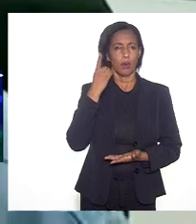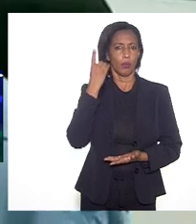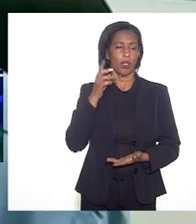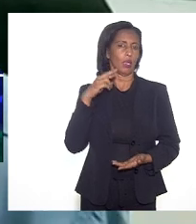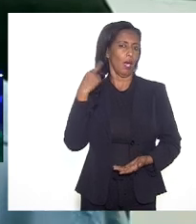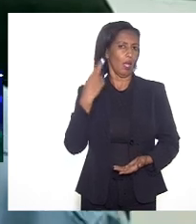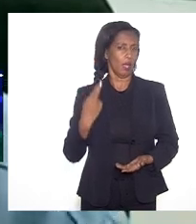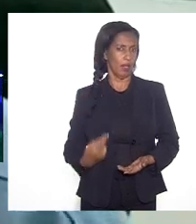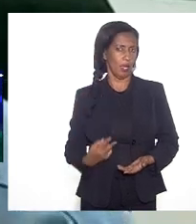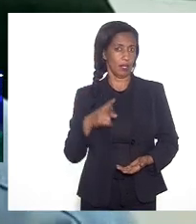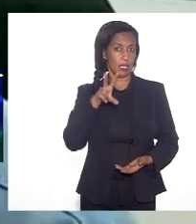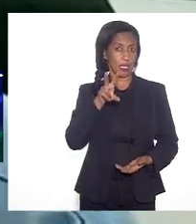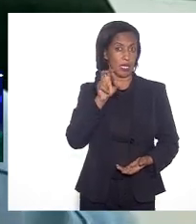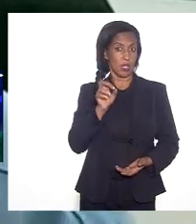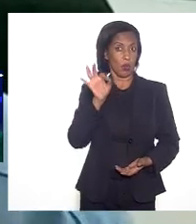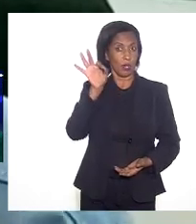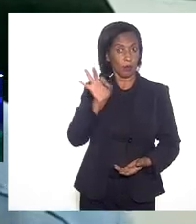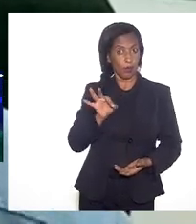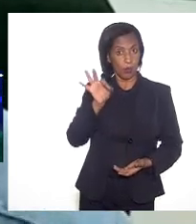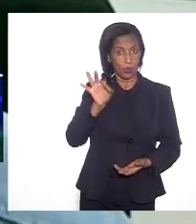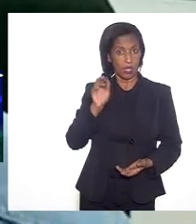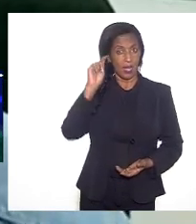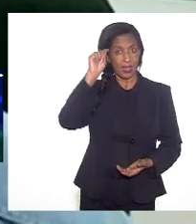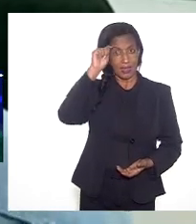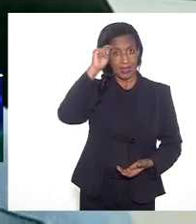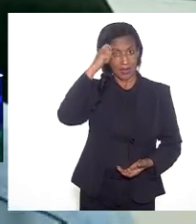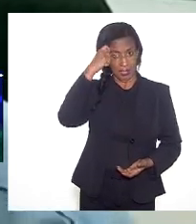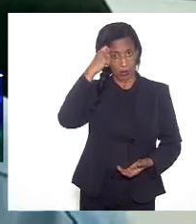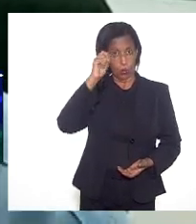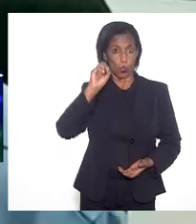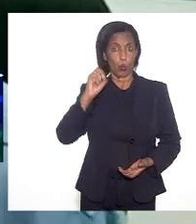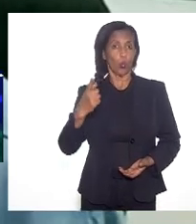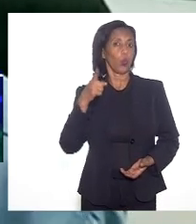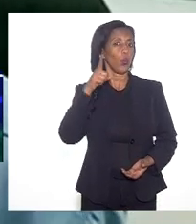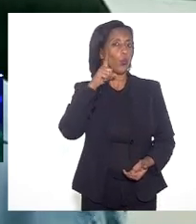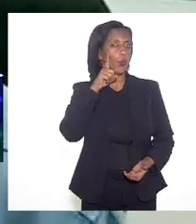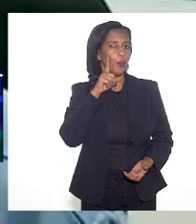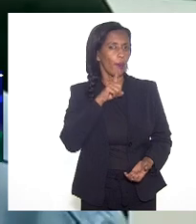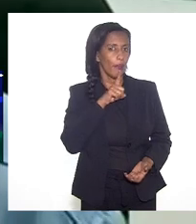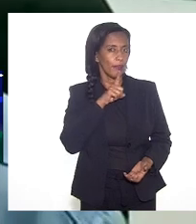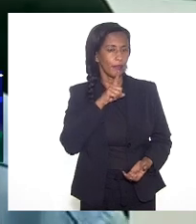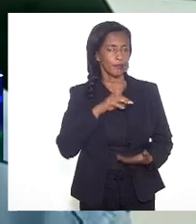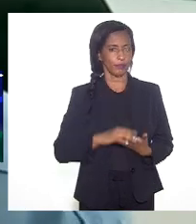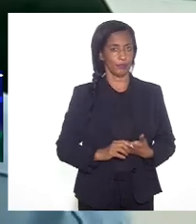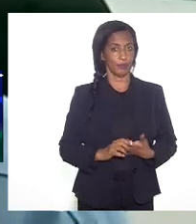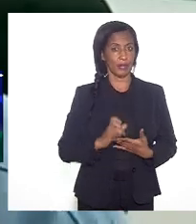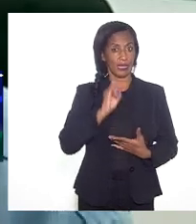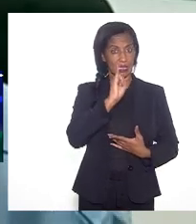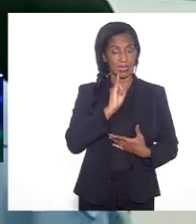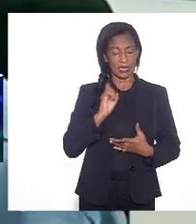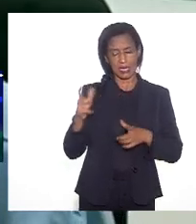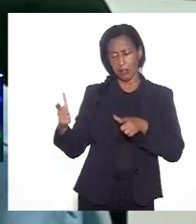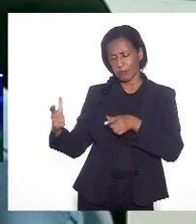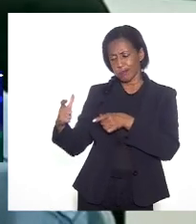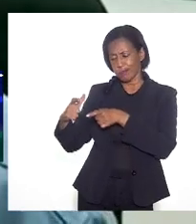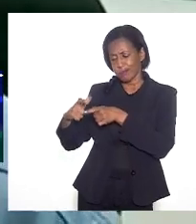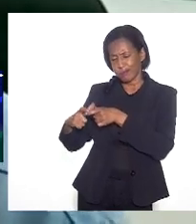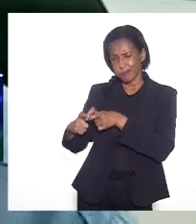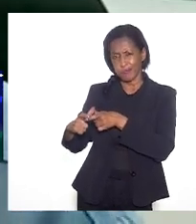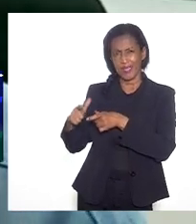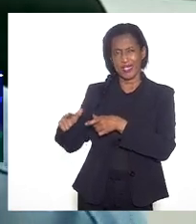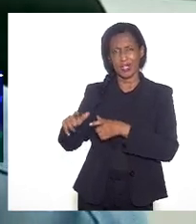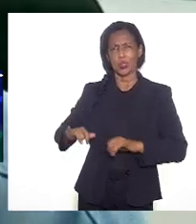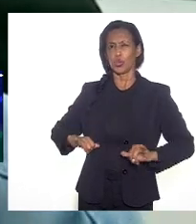55%, são de negros ou pardos. Então, se essas minorias pobres